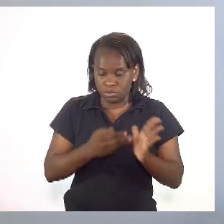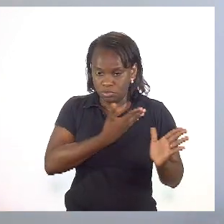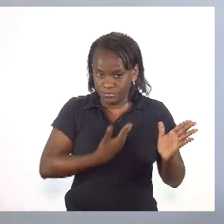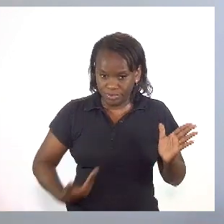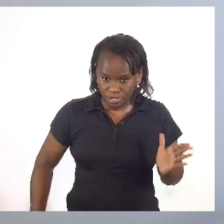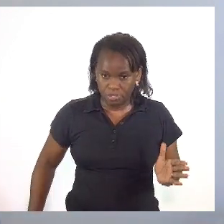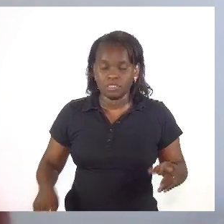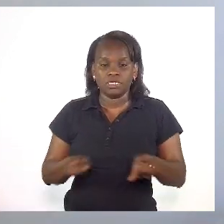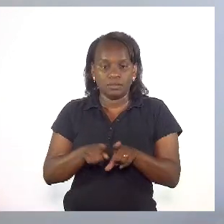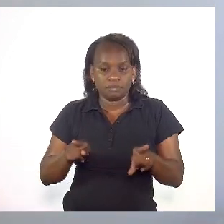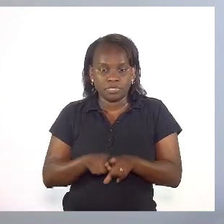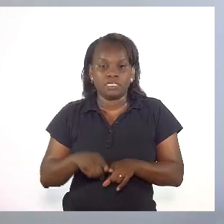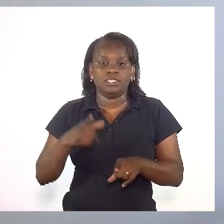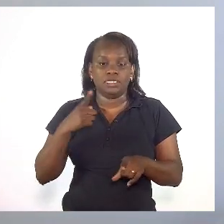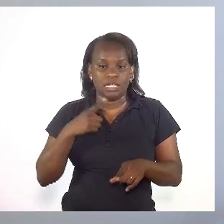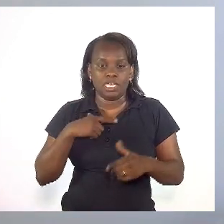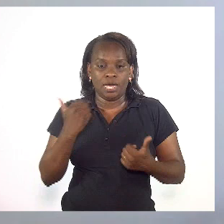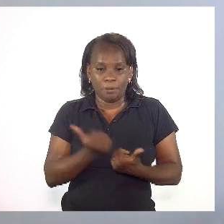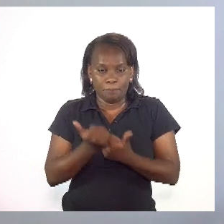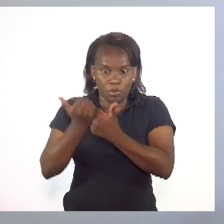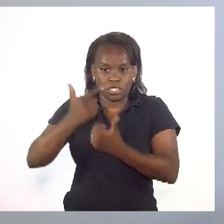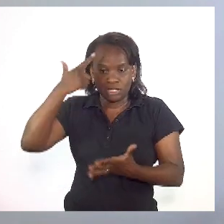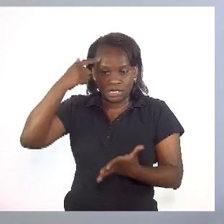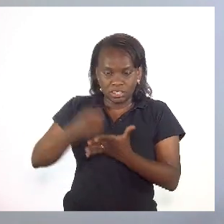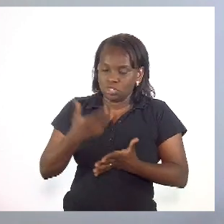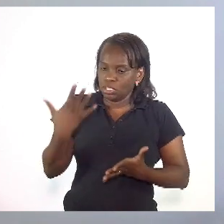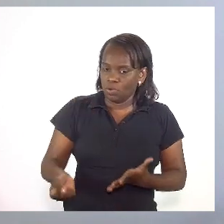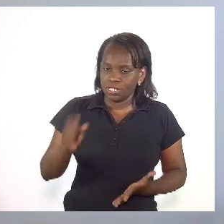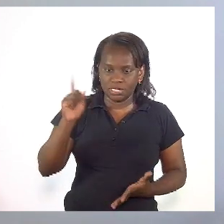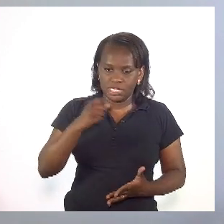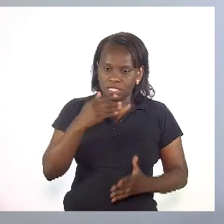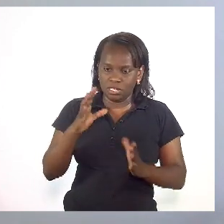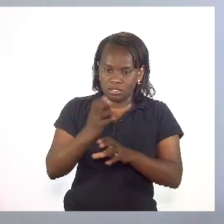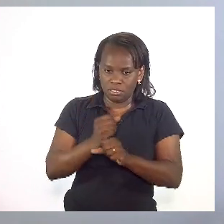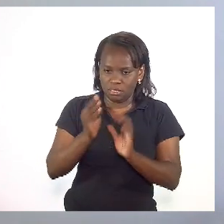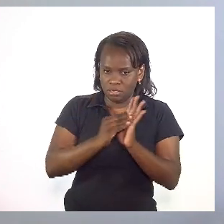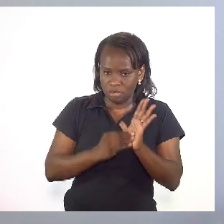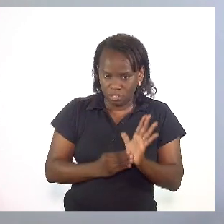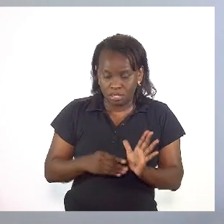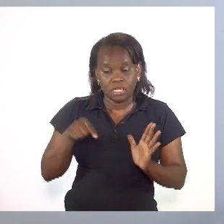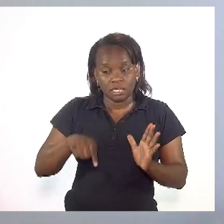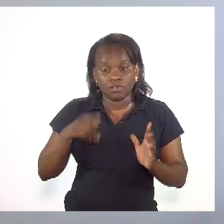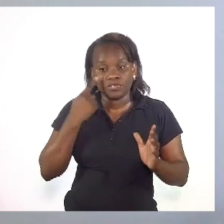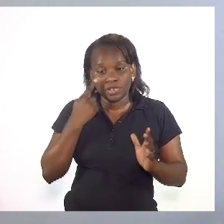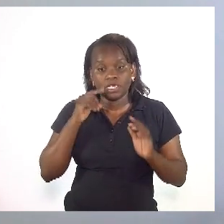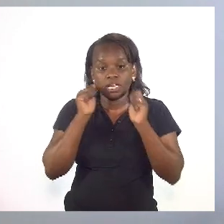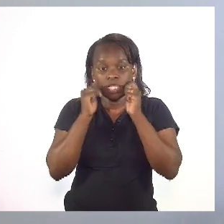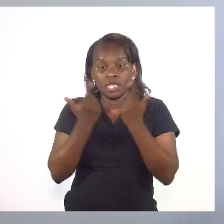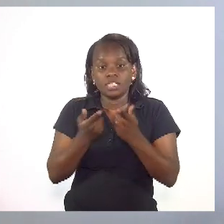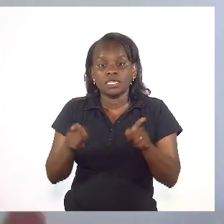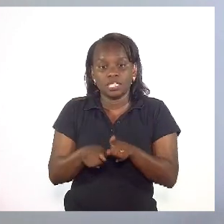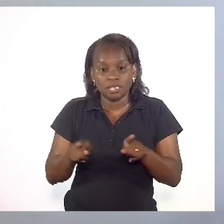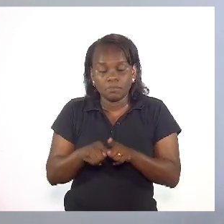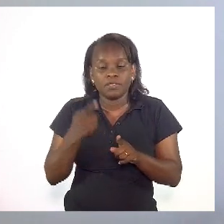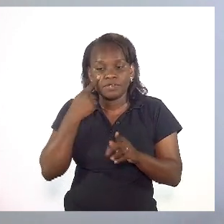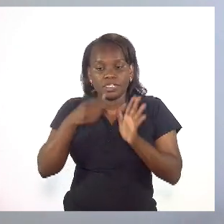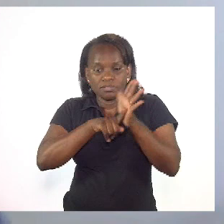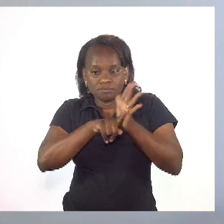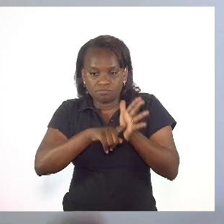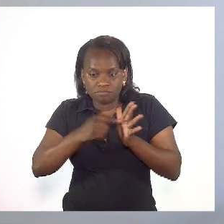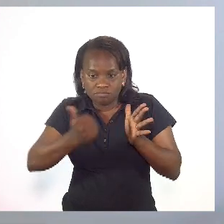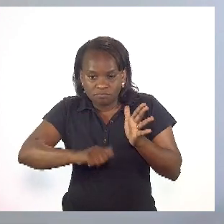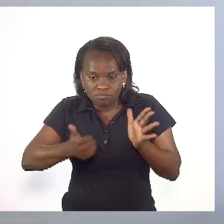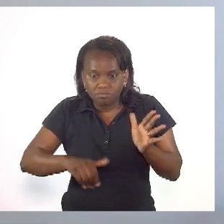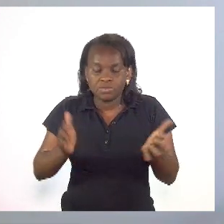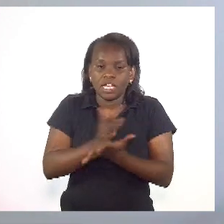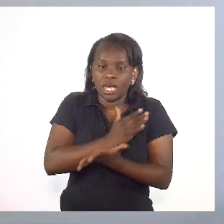mesmo tempo em que apoio o parecer pela rejeição das contas, eu vejo que essa casa também tem o dever de reavaliar